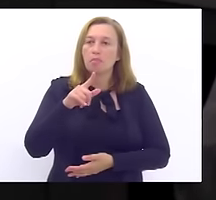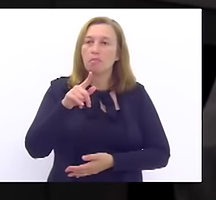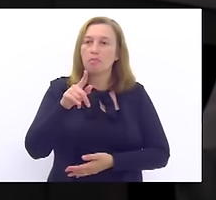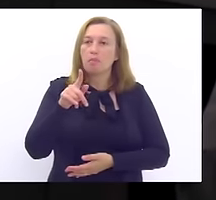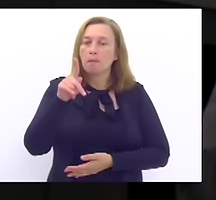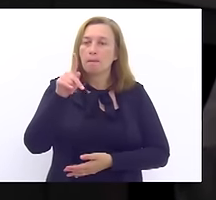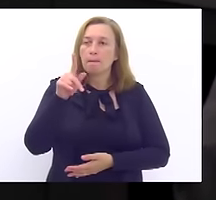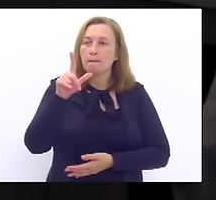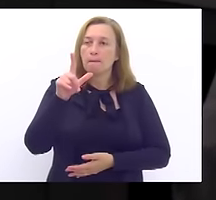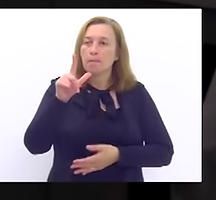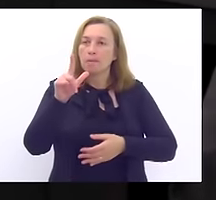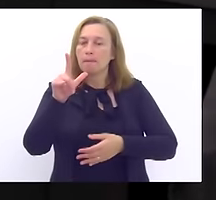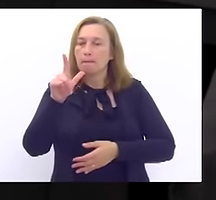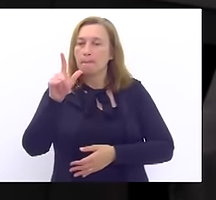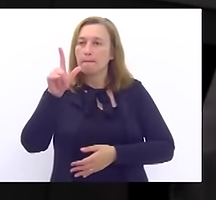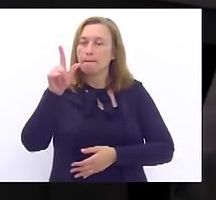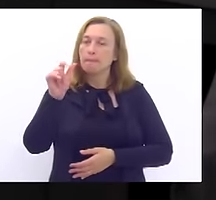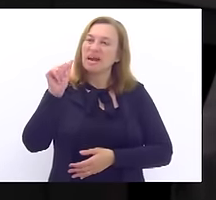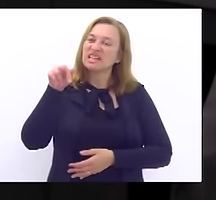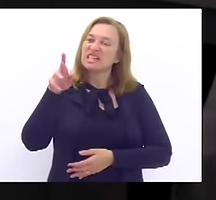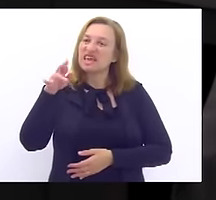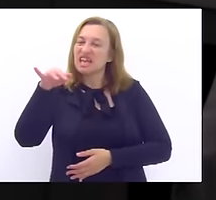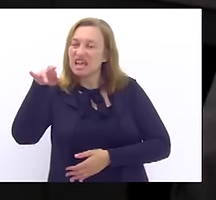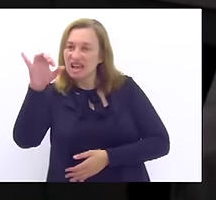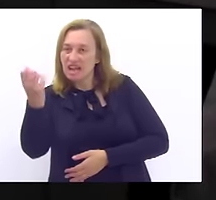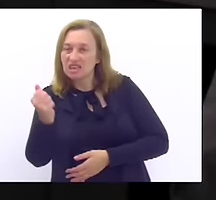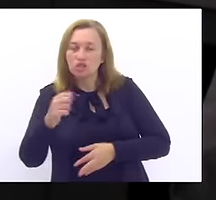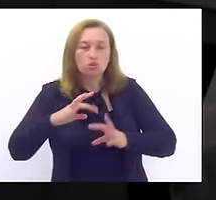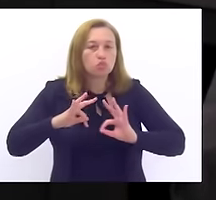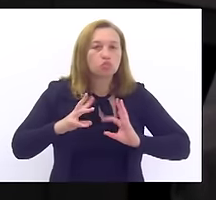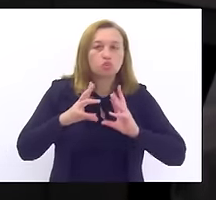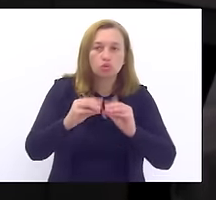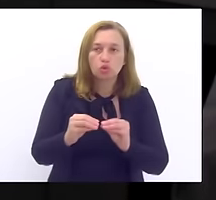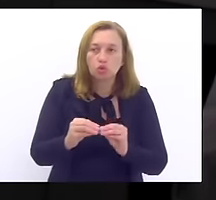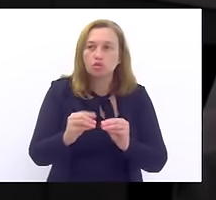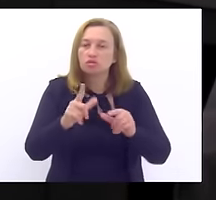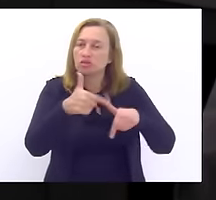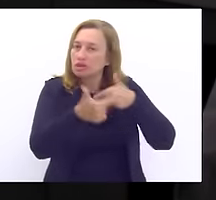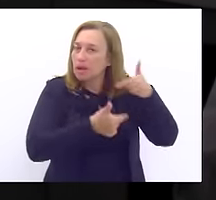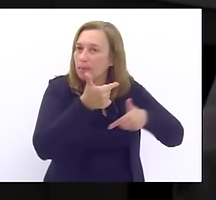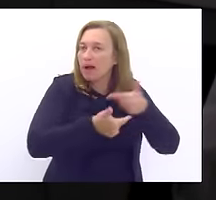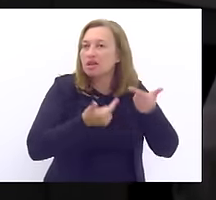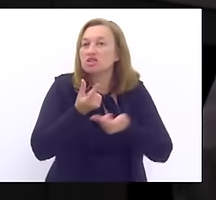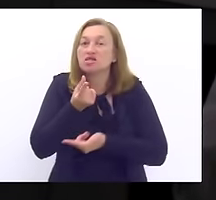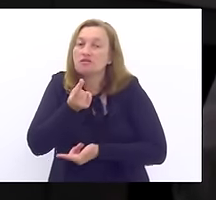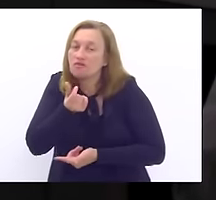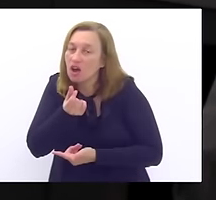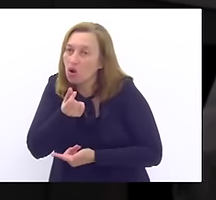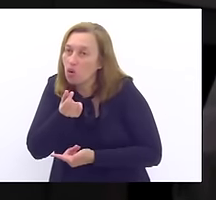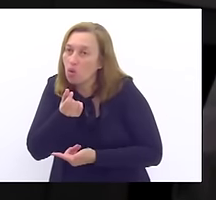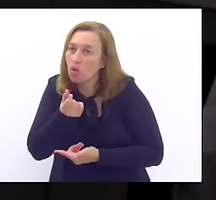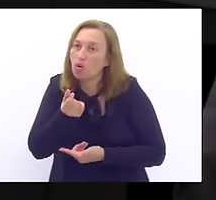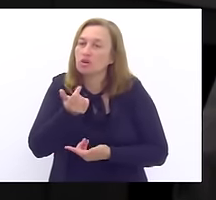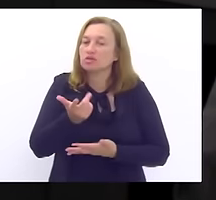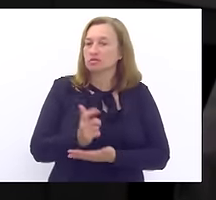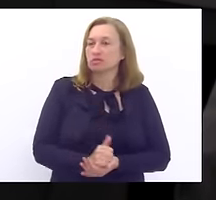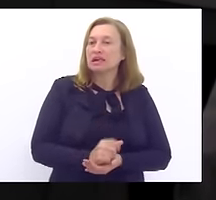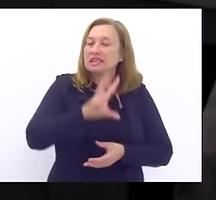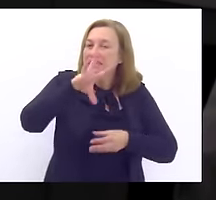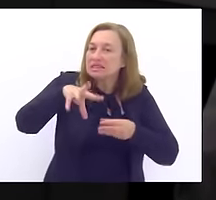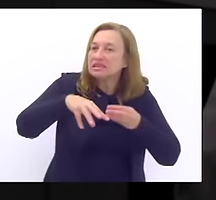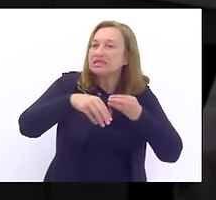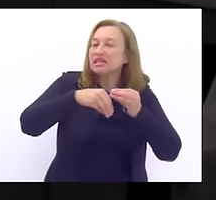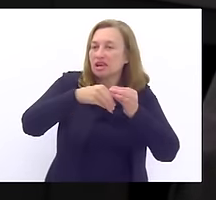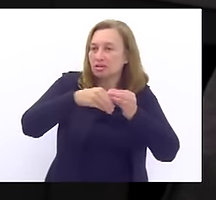todos os serviços executados os valores sobre esses serviços são valores que estão dentro